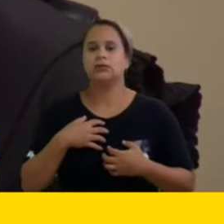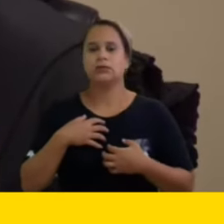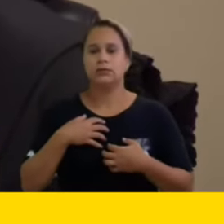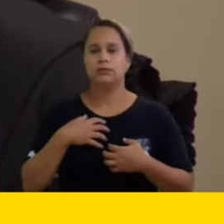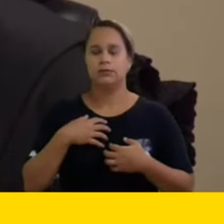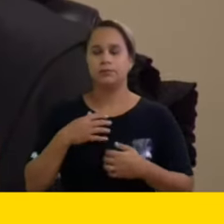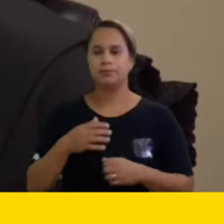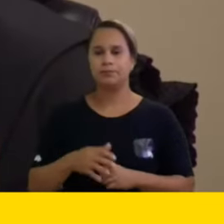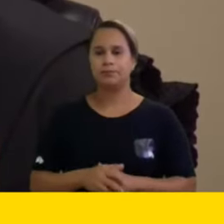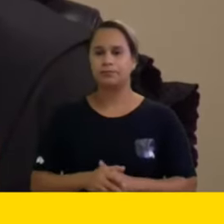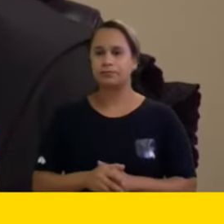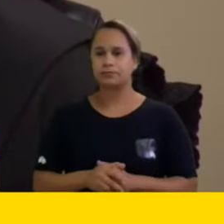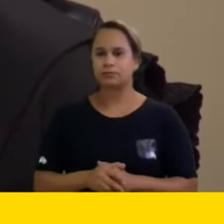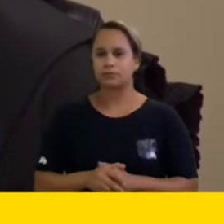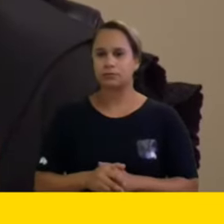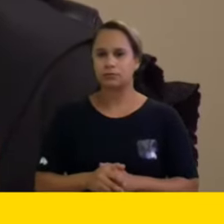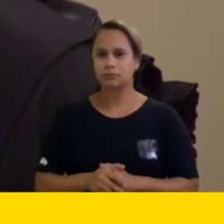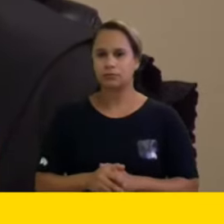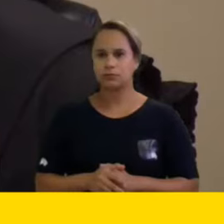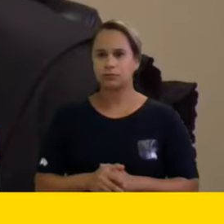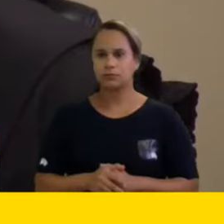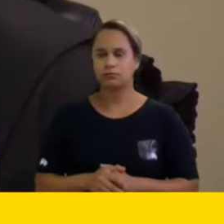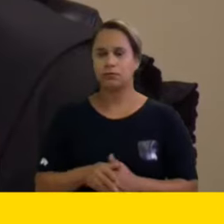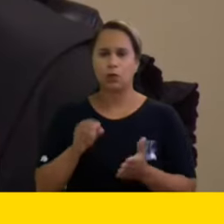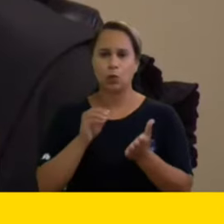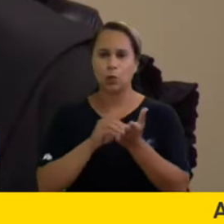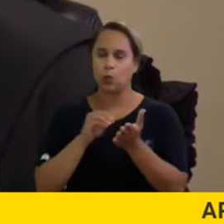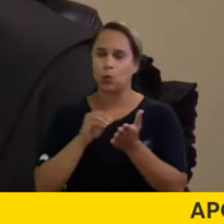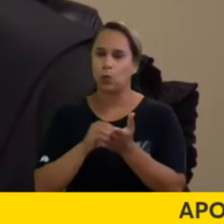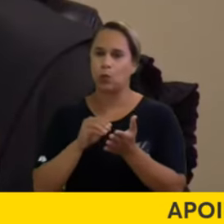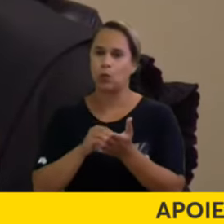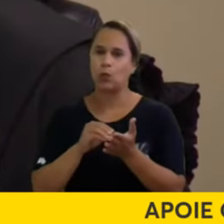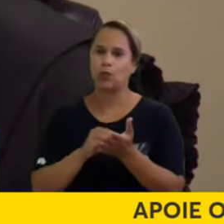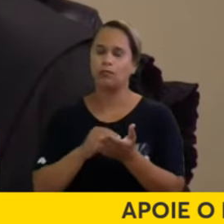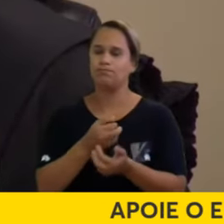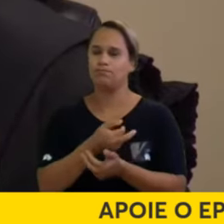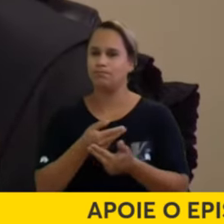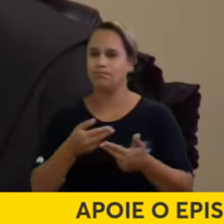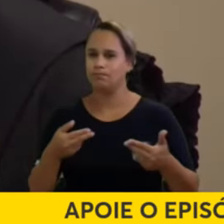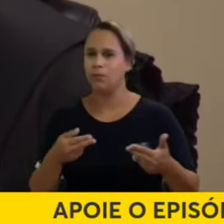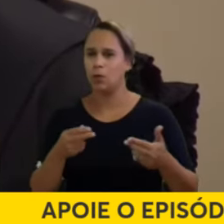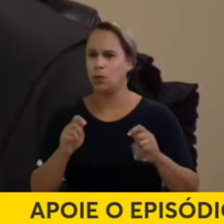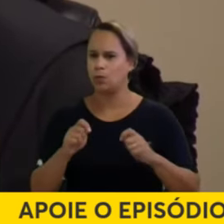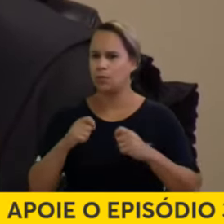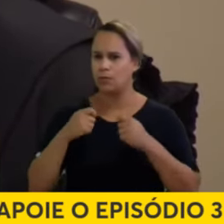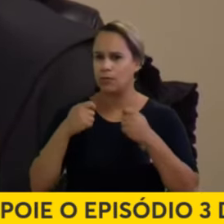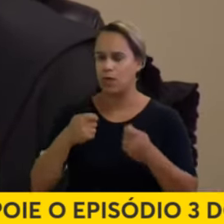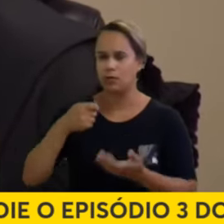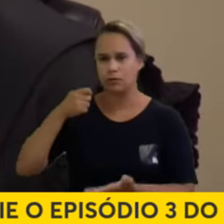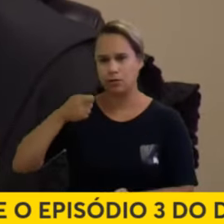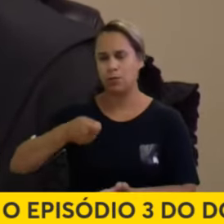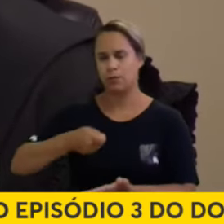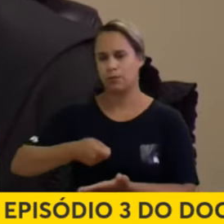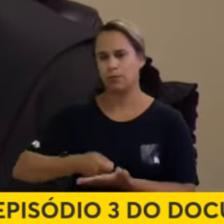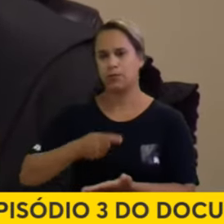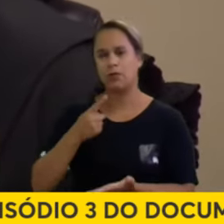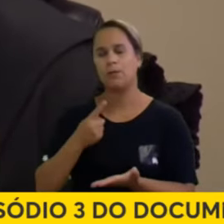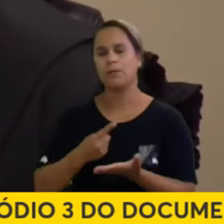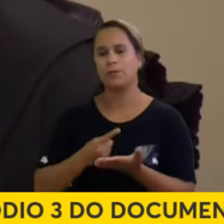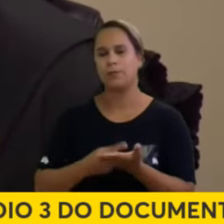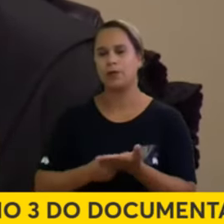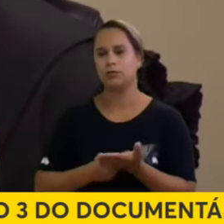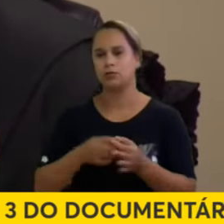fins de translat e odit na ausência de elementos concretos que revelem um potencial coevo de comprometimento da imparcialidade dos juízos